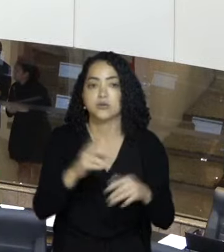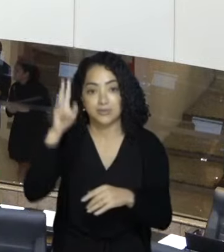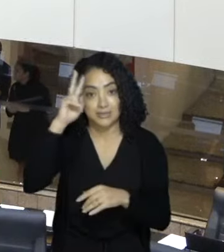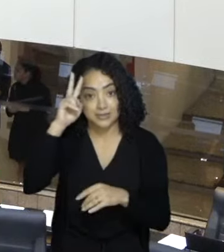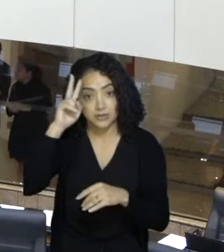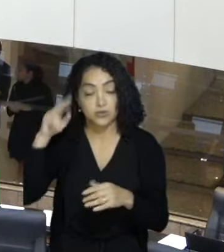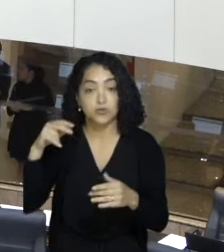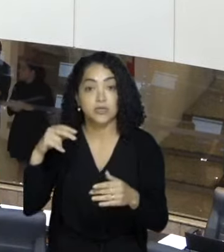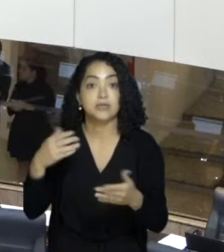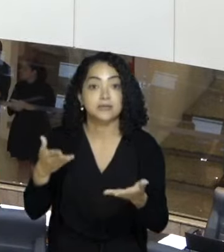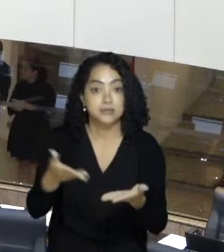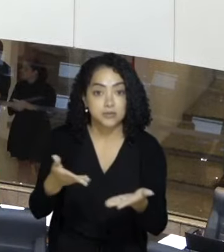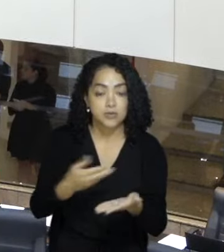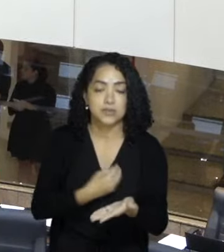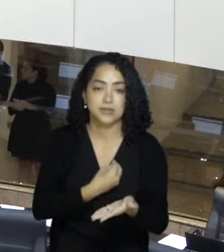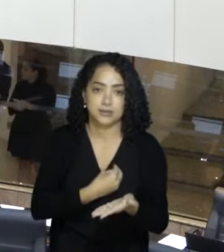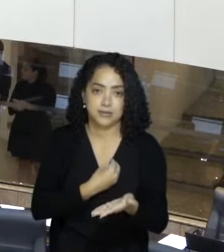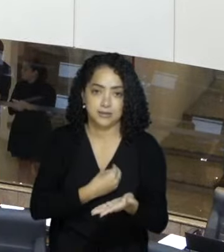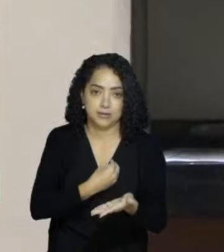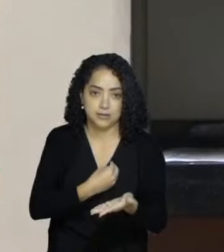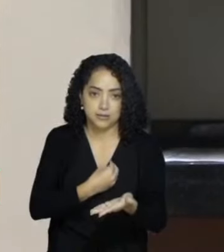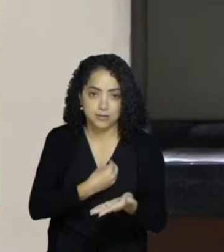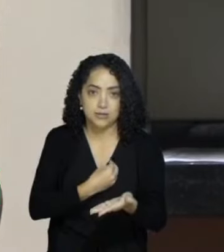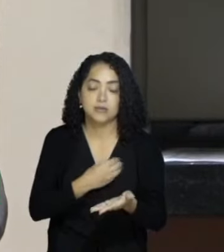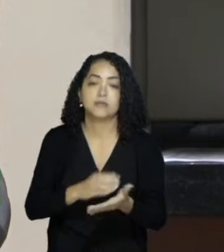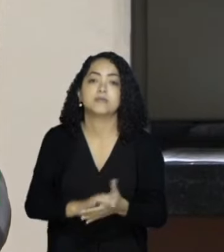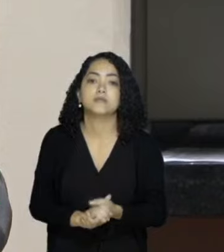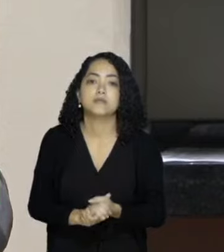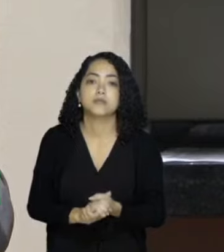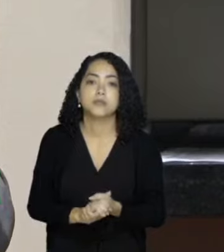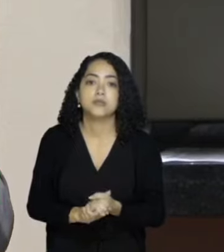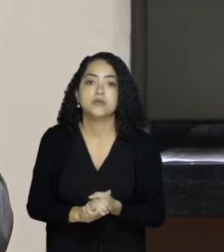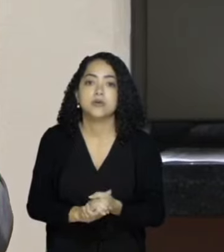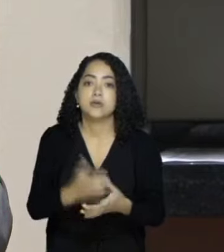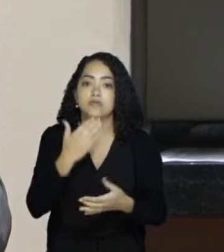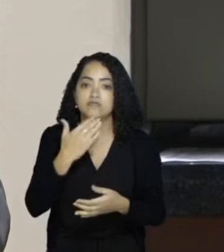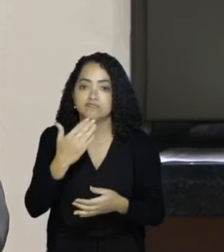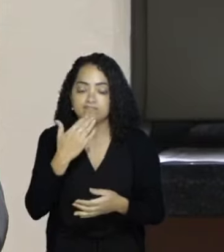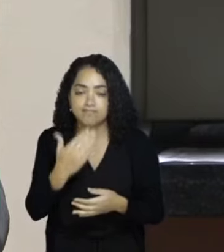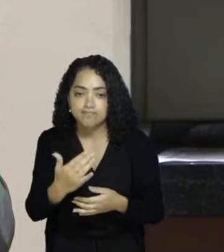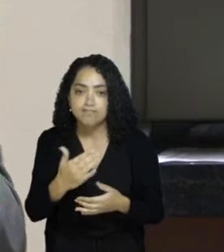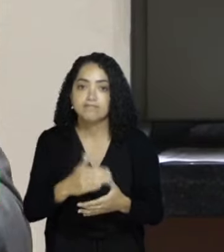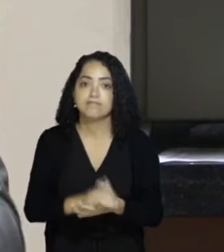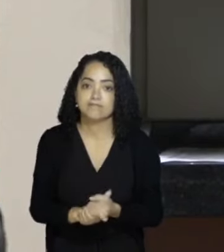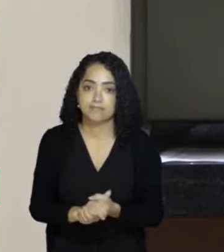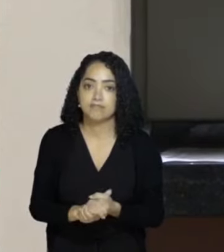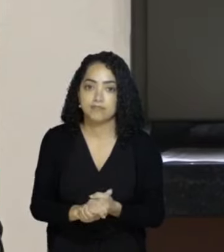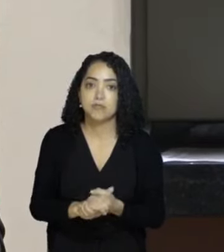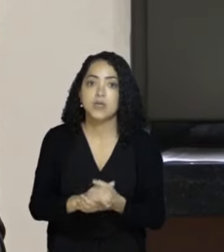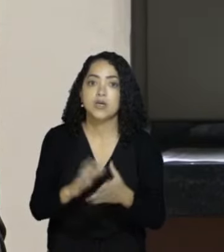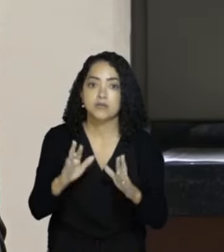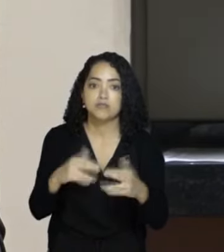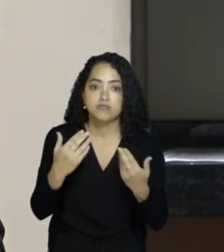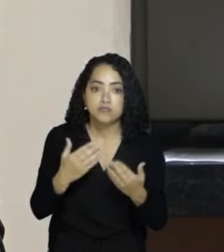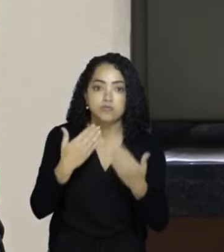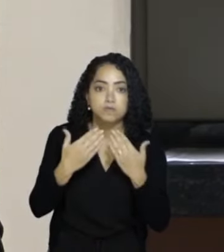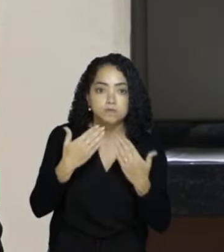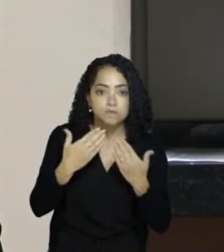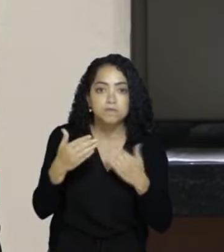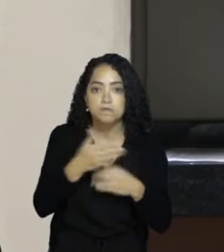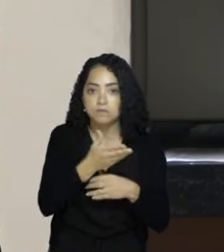dos Catarinenses, fazendo uma justa reivindicação. Eu acredito que a conversa tenha sido já extensiva a todos